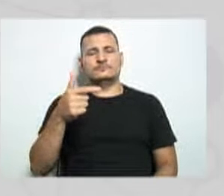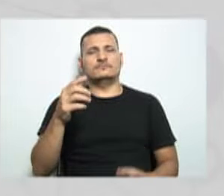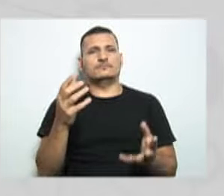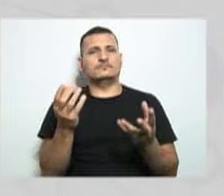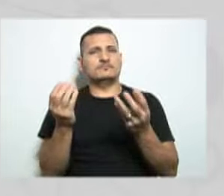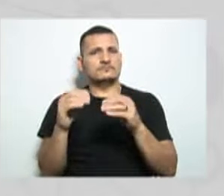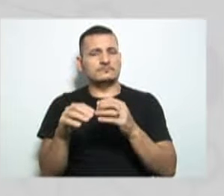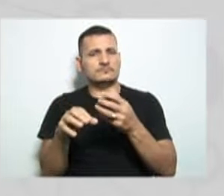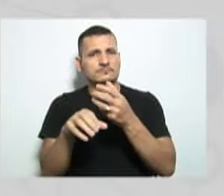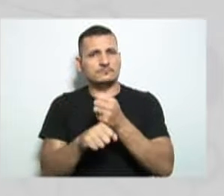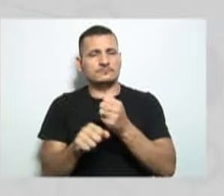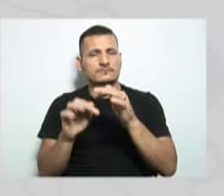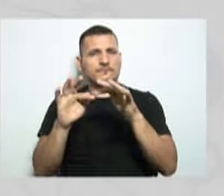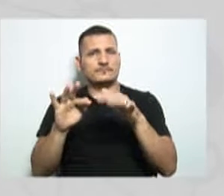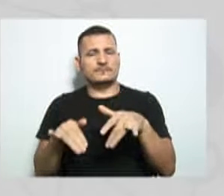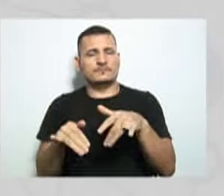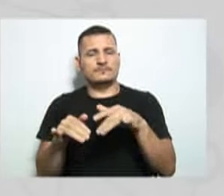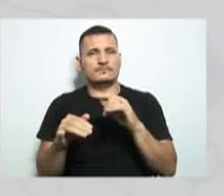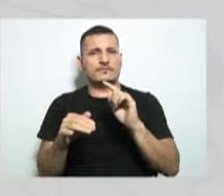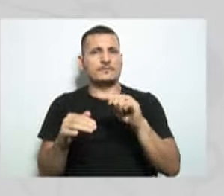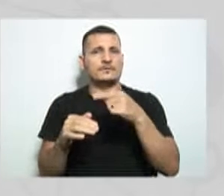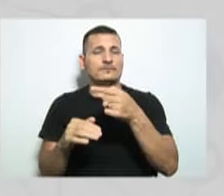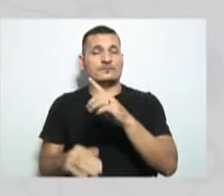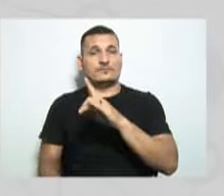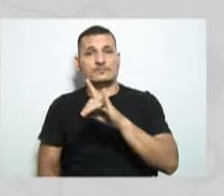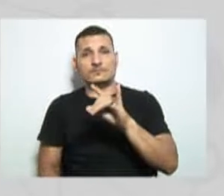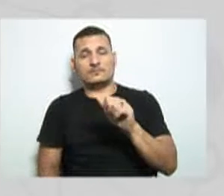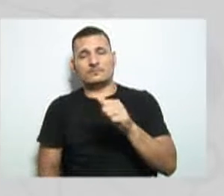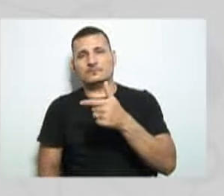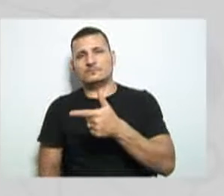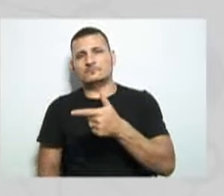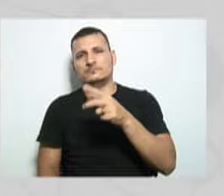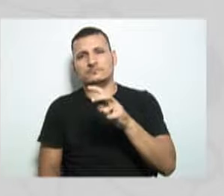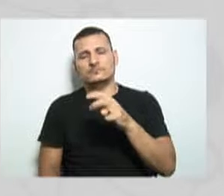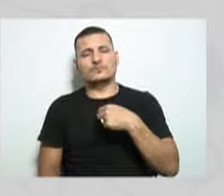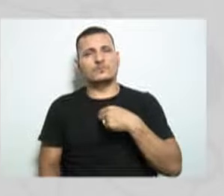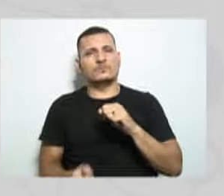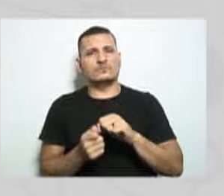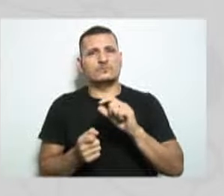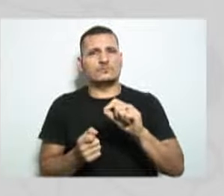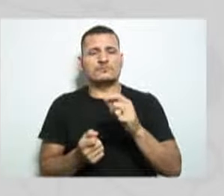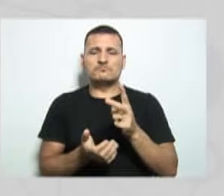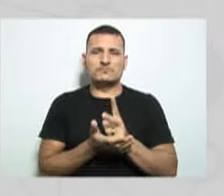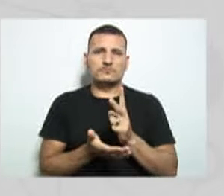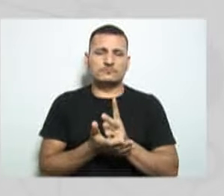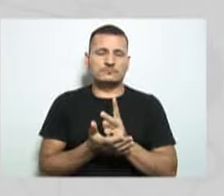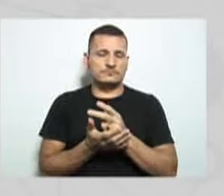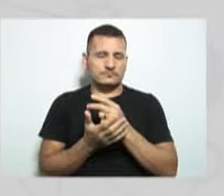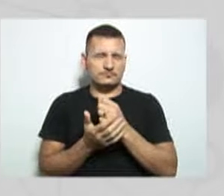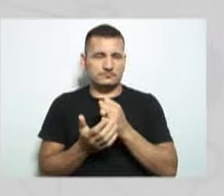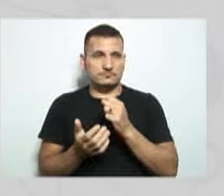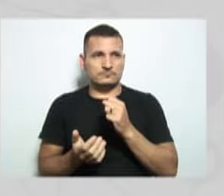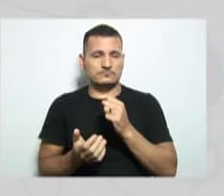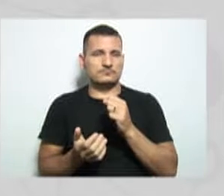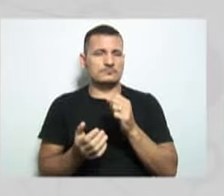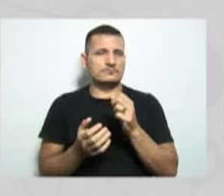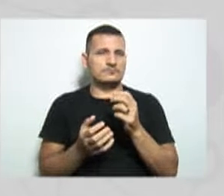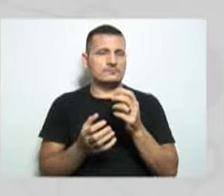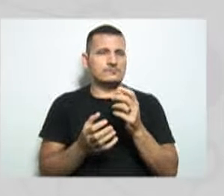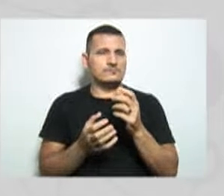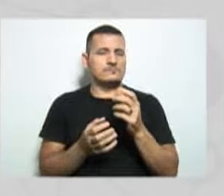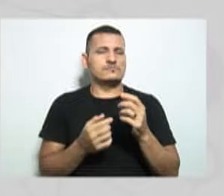final. Aí, quando eu faço a próxima compra no dia 25, o que eu faço? A mesma coisa. Vou somar a quantidade